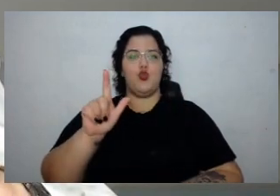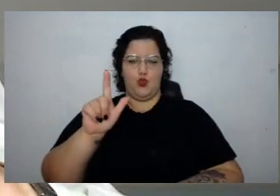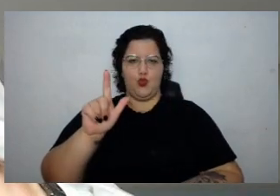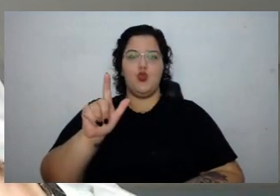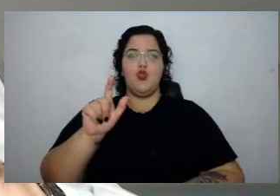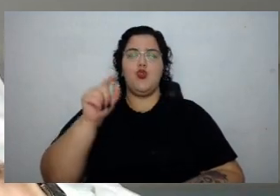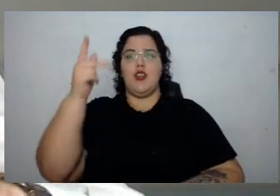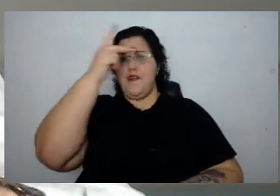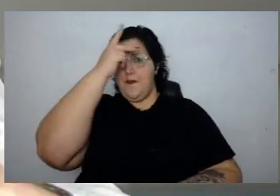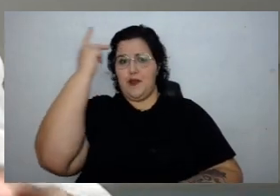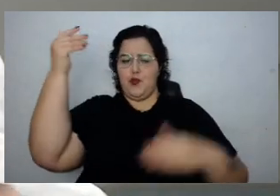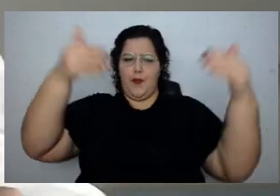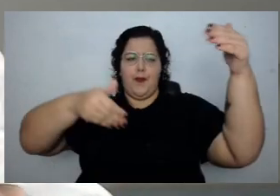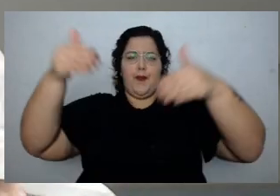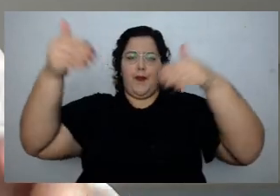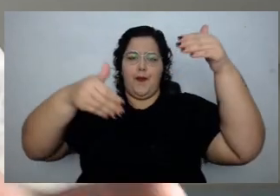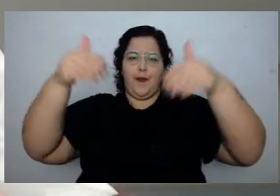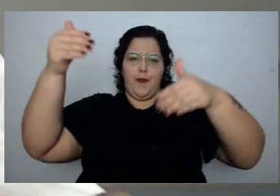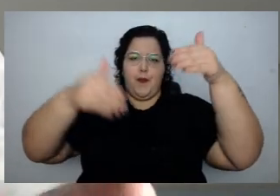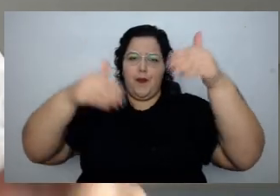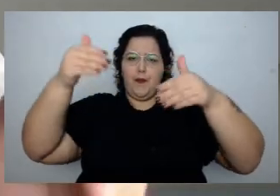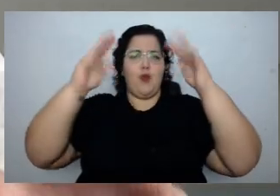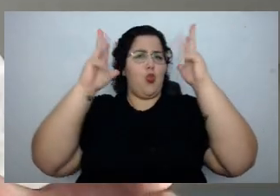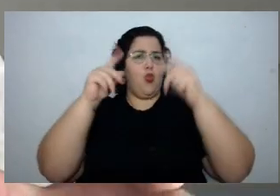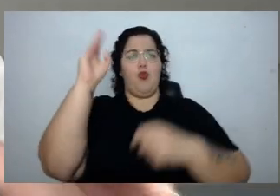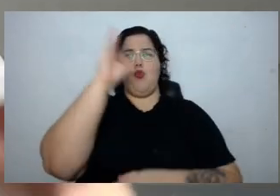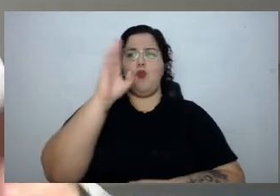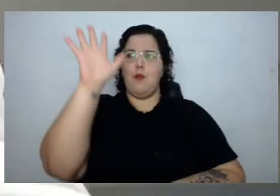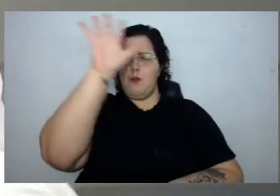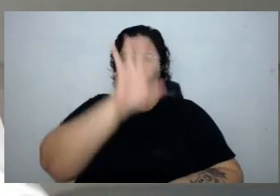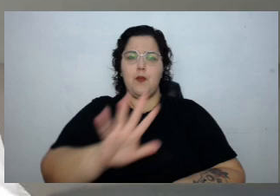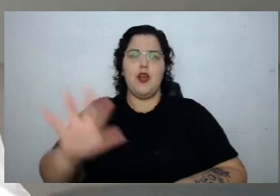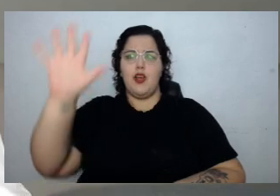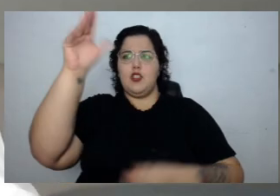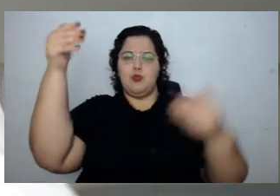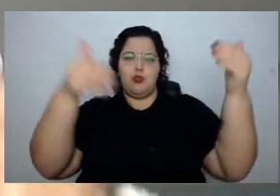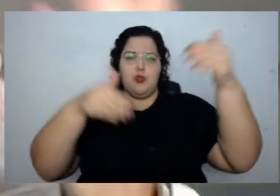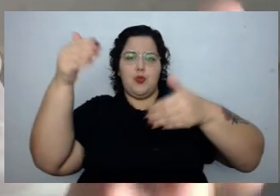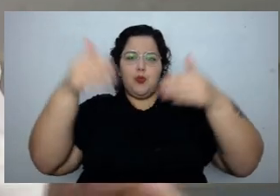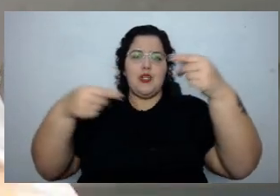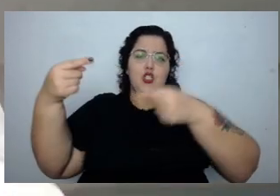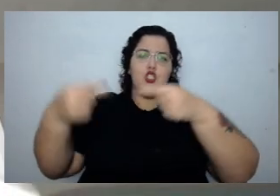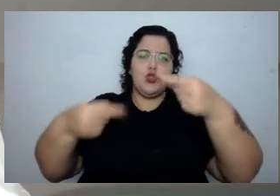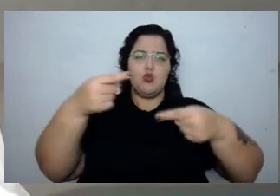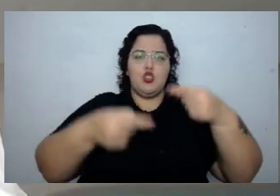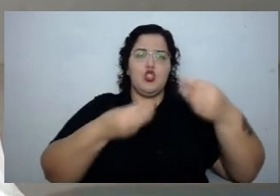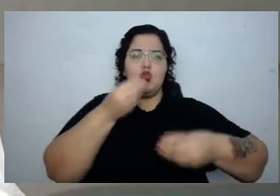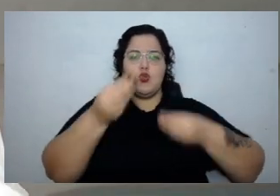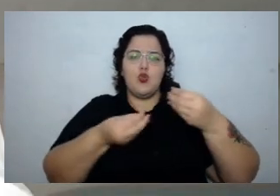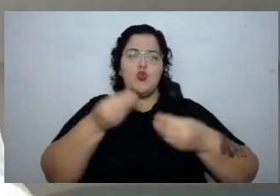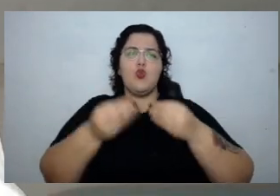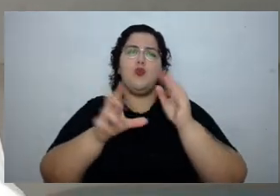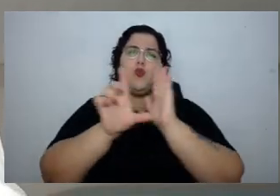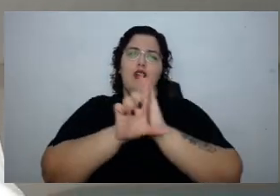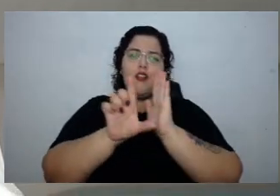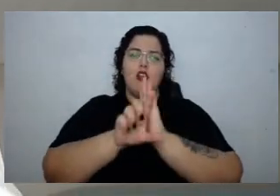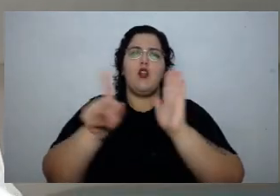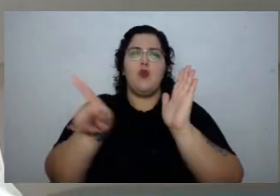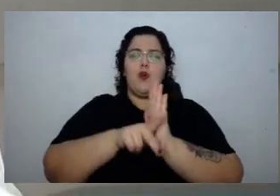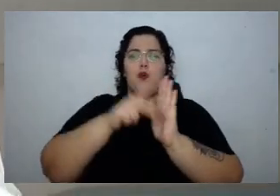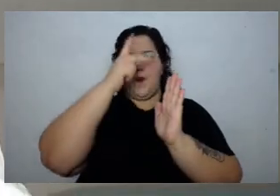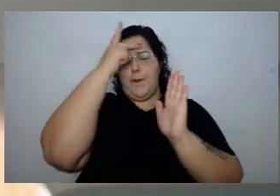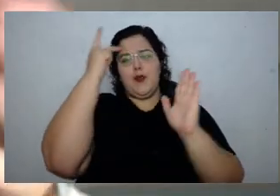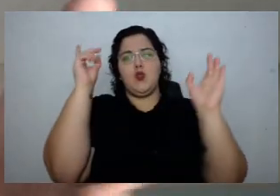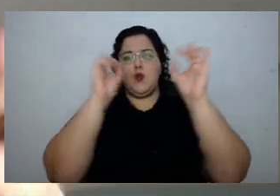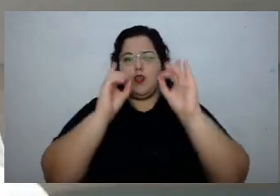que reúne aí representantes do segmento de todo o Brasil na capital federal para discutir novas políticas públicas para as